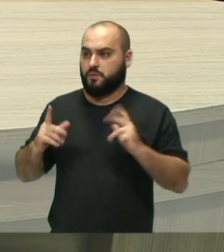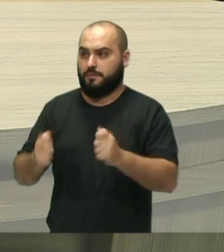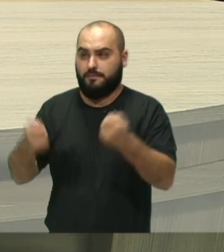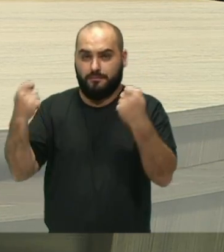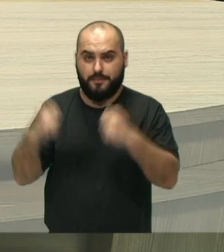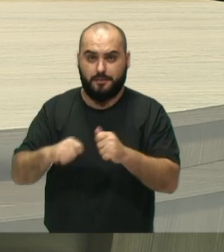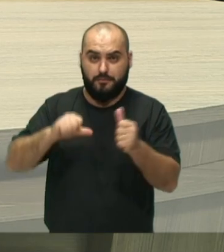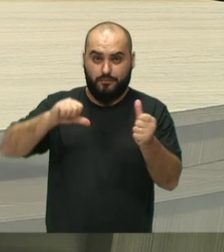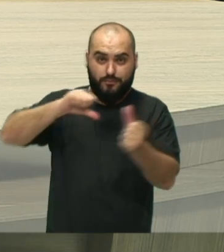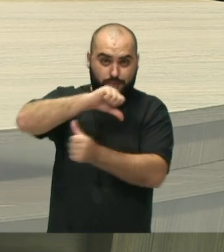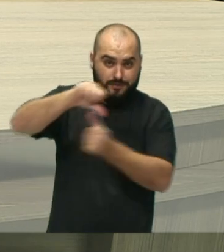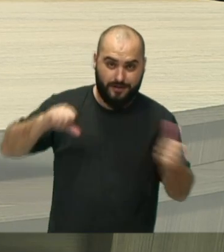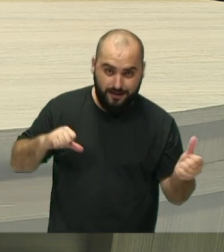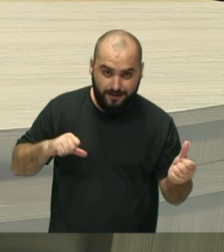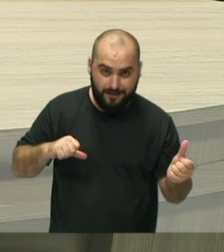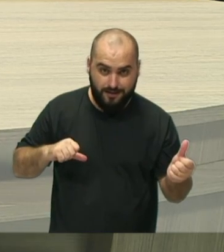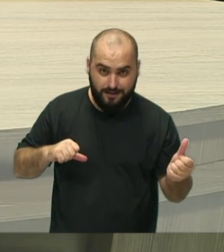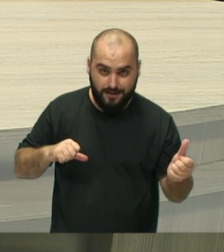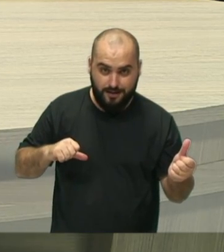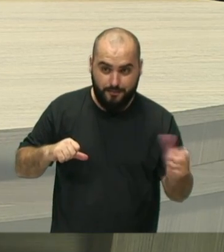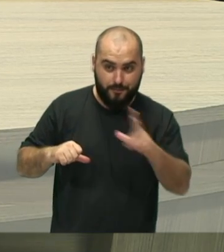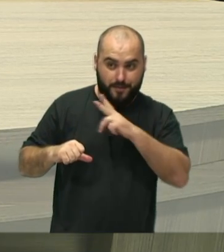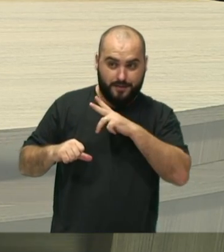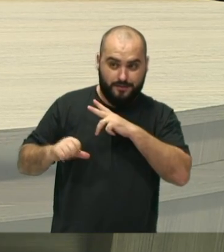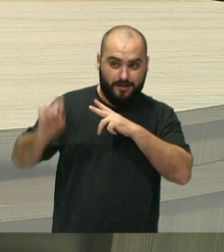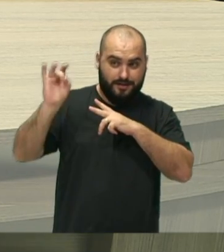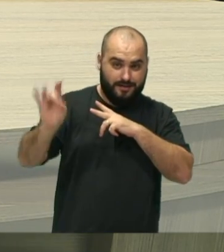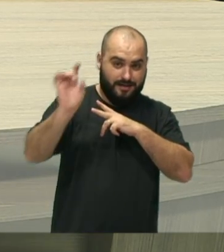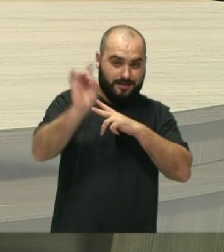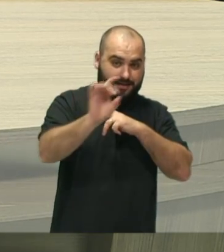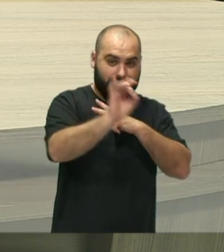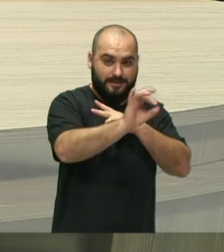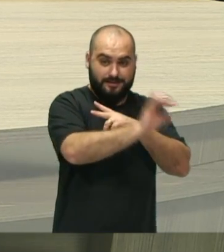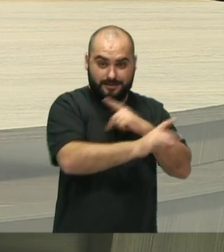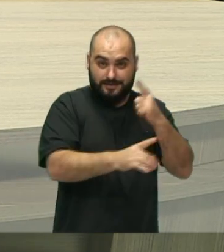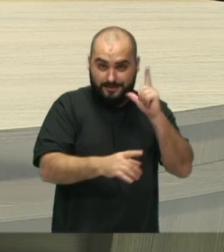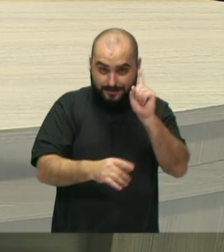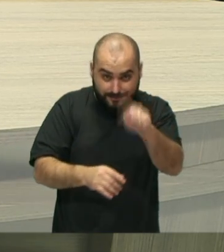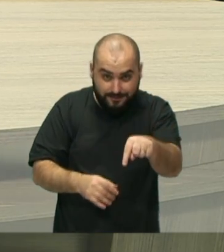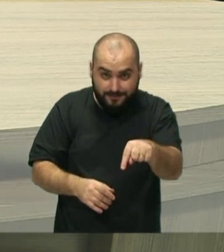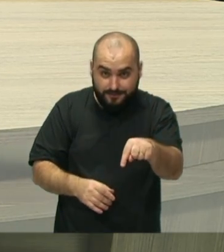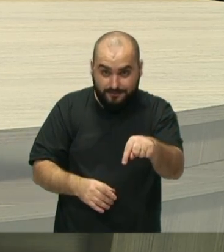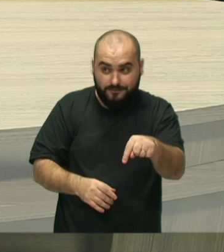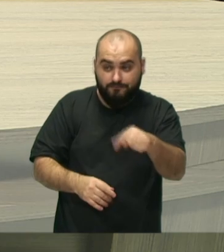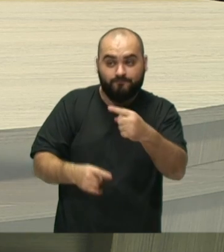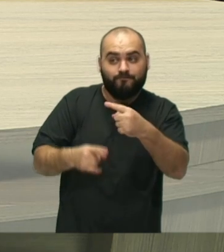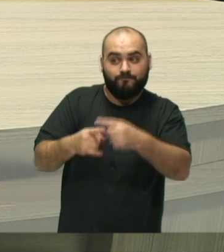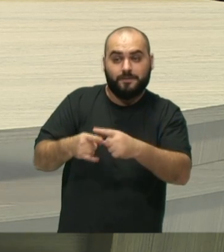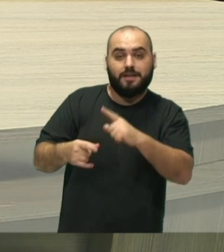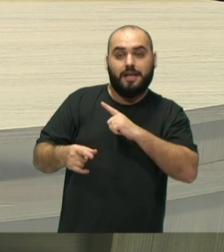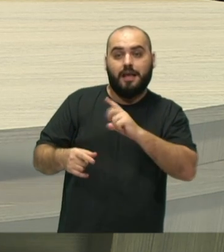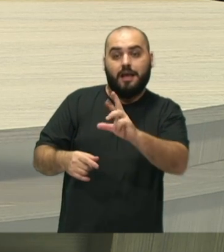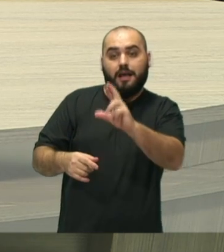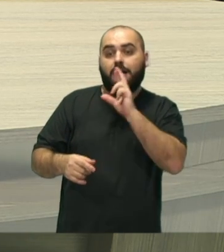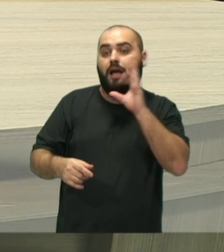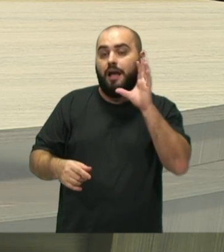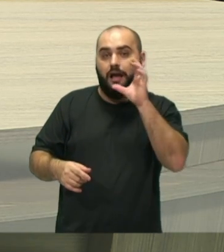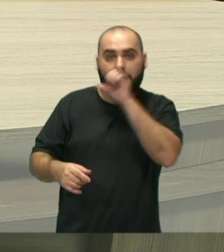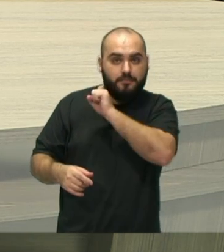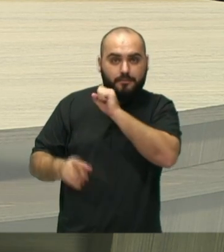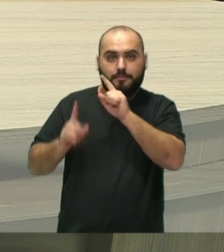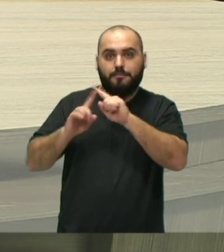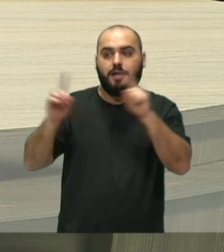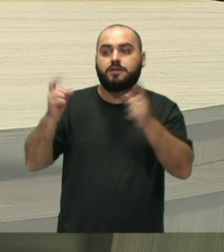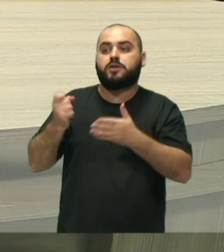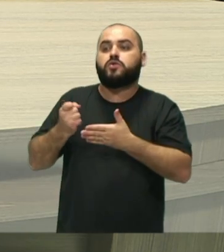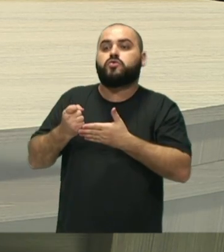uma customização, quer dizer, por uma individualização, porque isso, além de trazer mais resultado, ele possibilita a